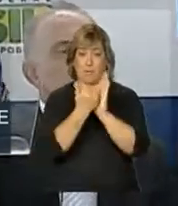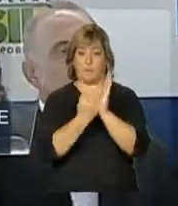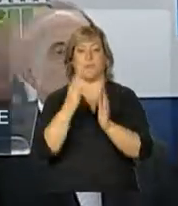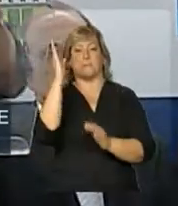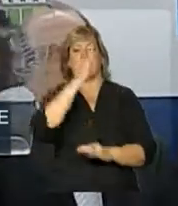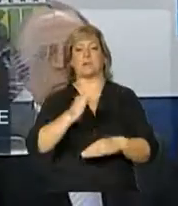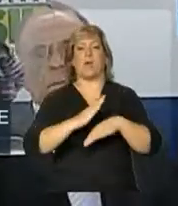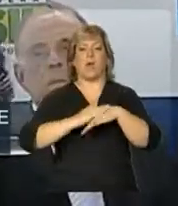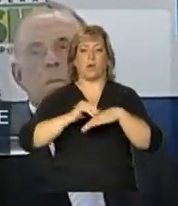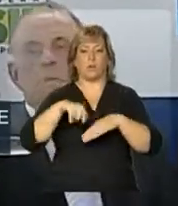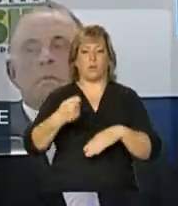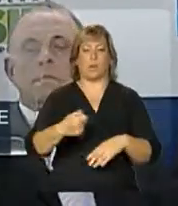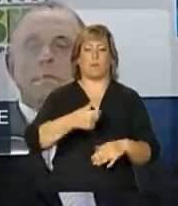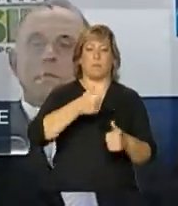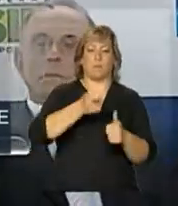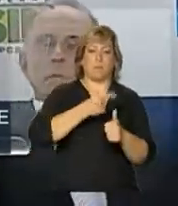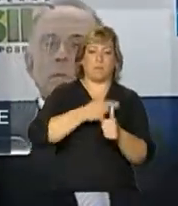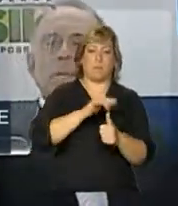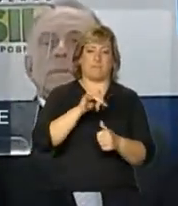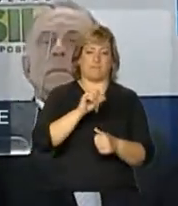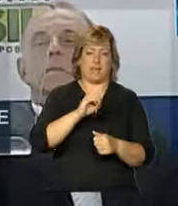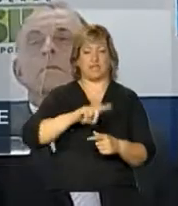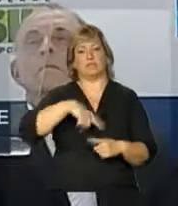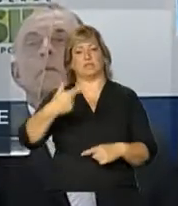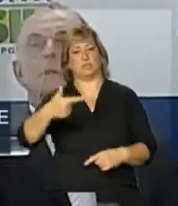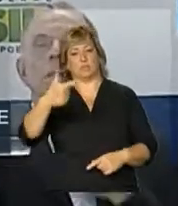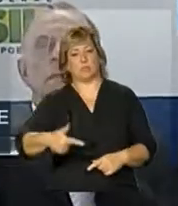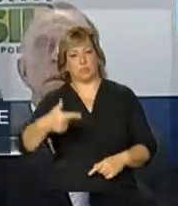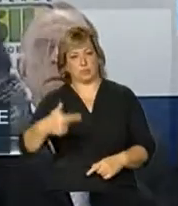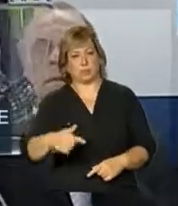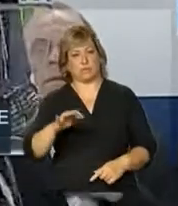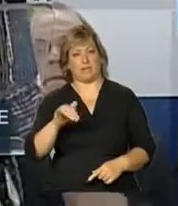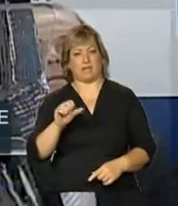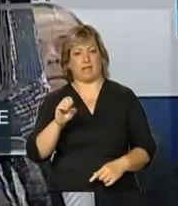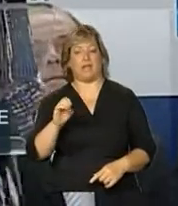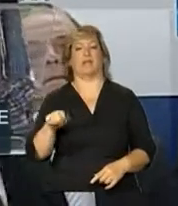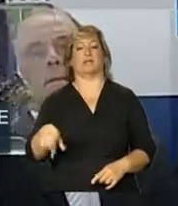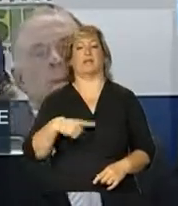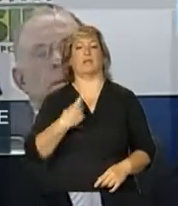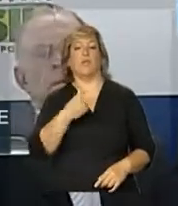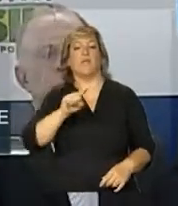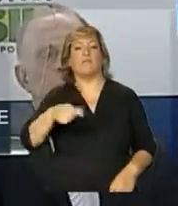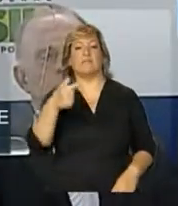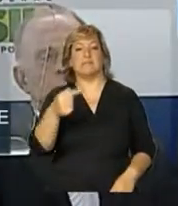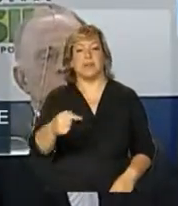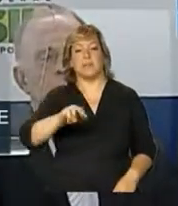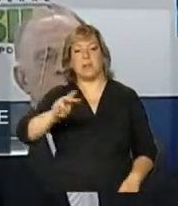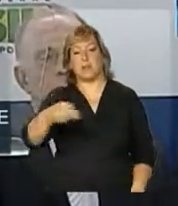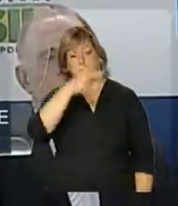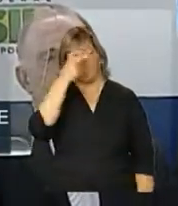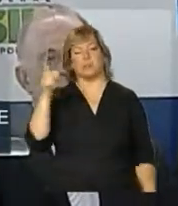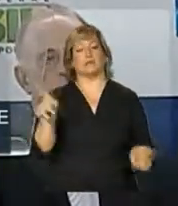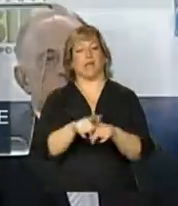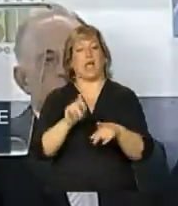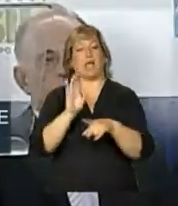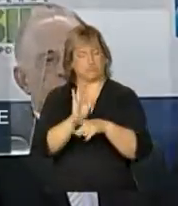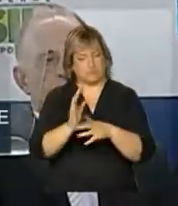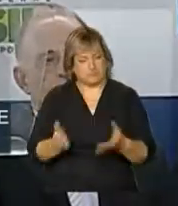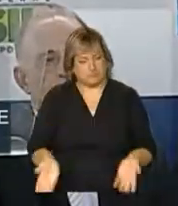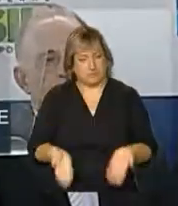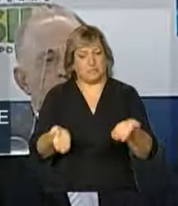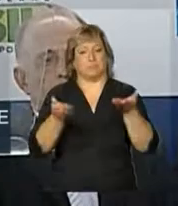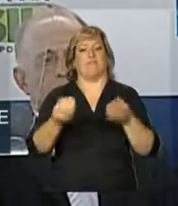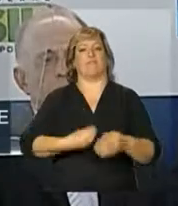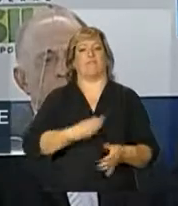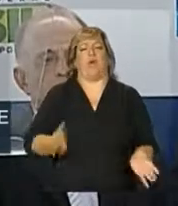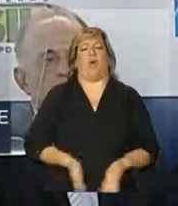primeira fase e a segunda fase, nós vamos estar retirando mais 1,7 milhões de pessoas da extrema